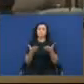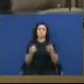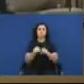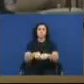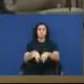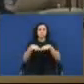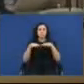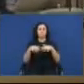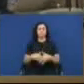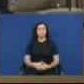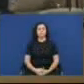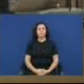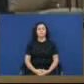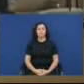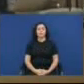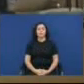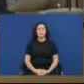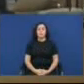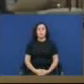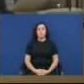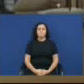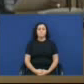neste expediente.